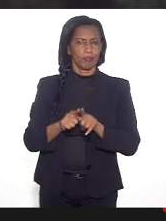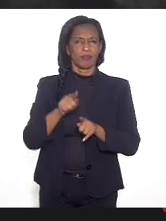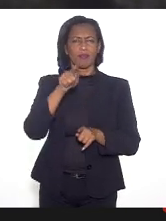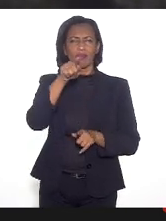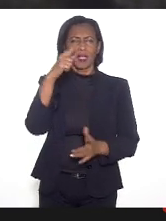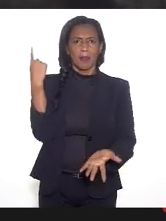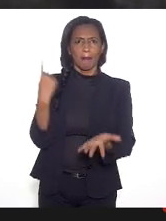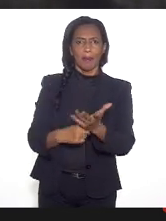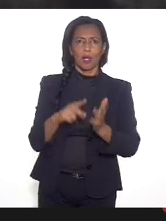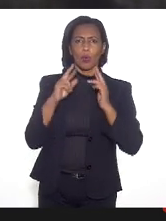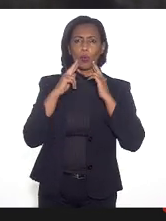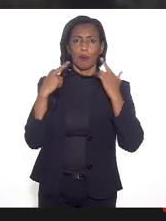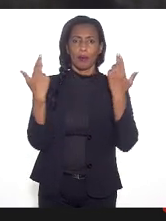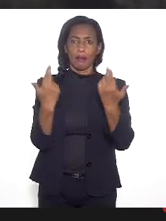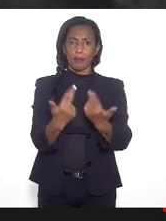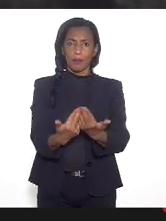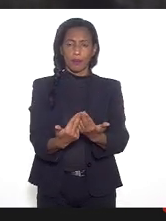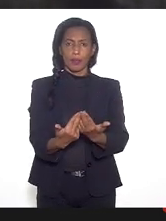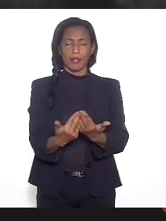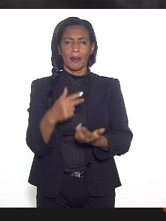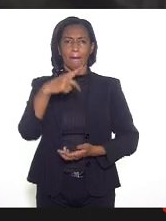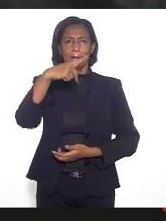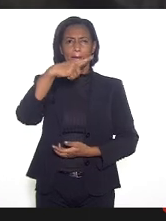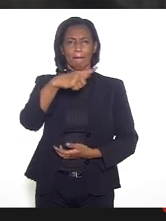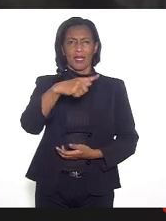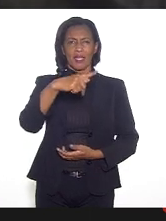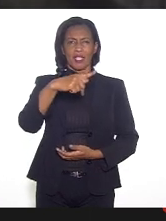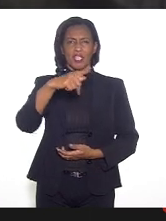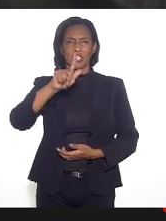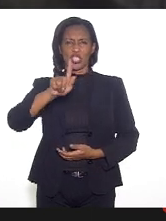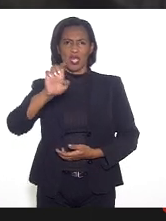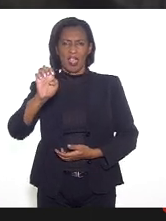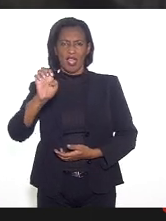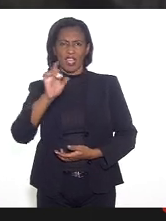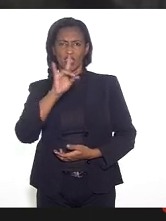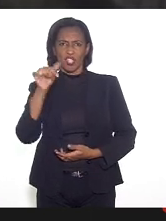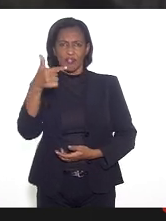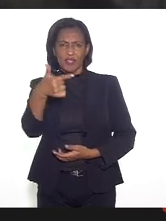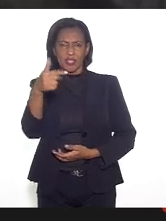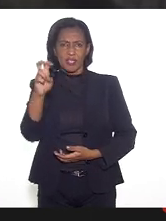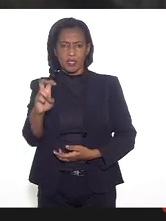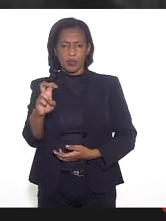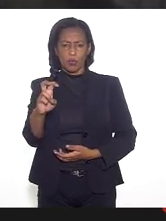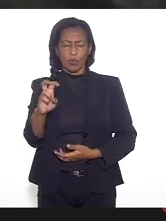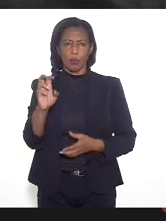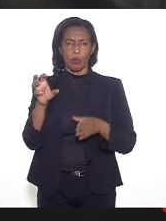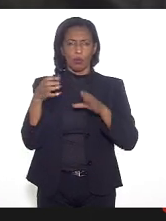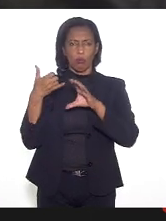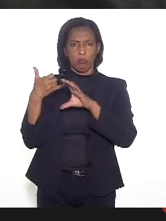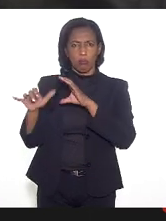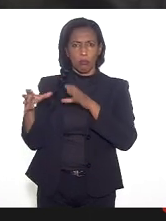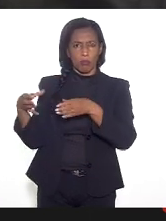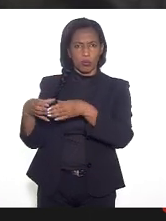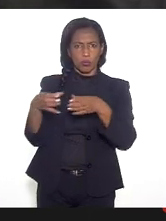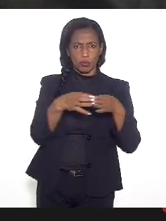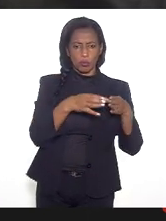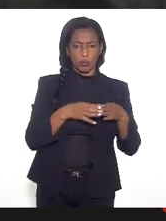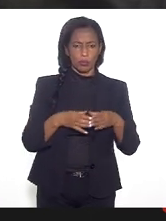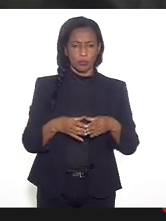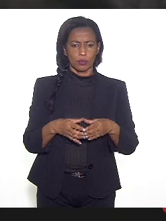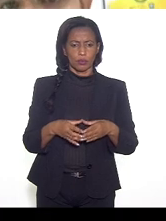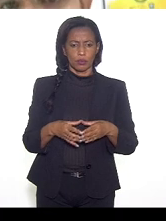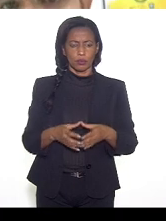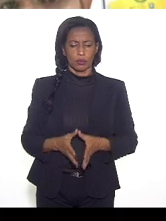marcou uma reunião na PGE no dia 25, que está divulgando aqui para os grupos.